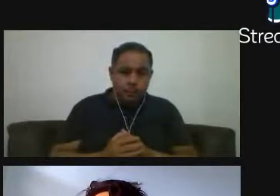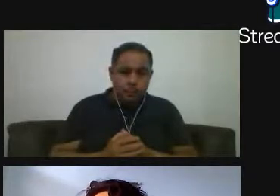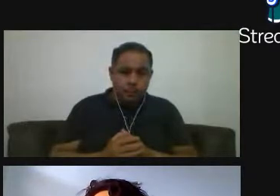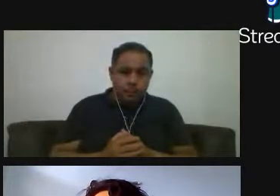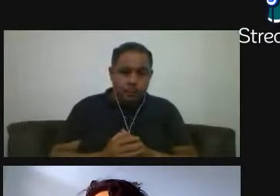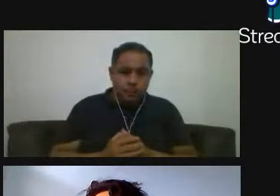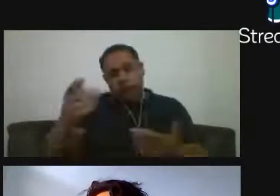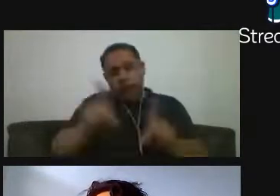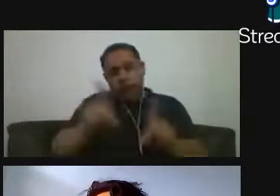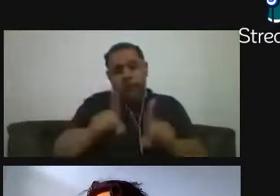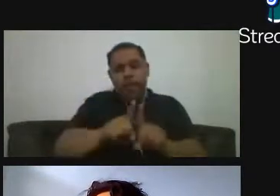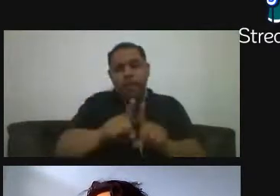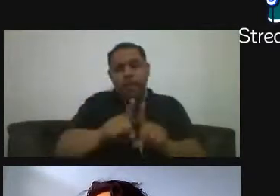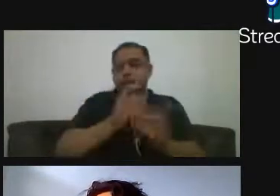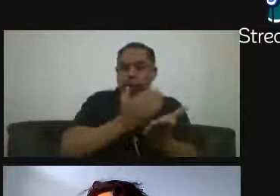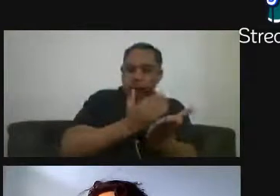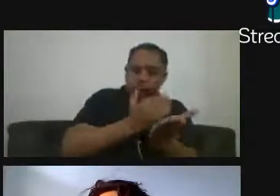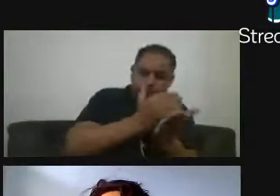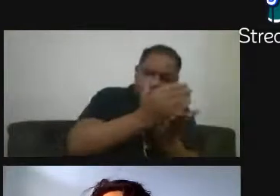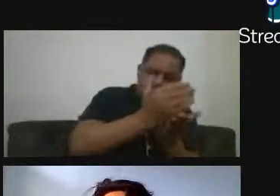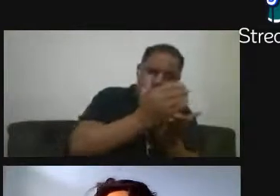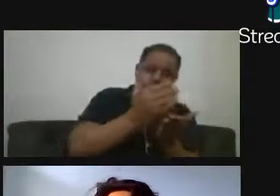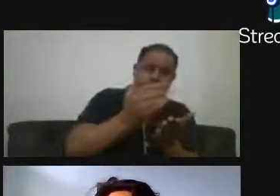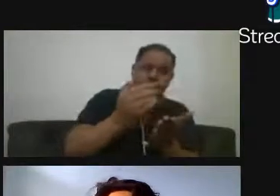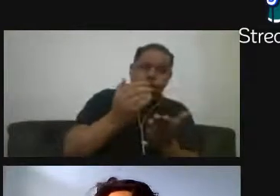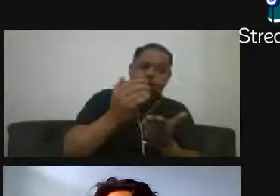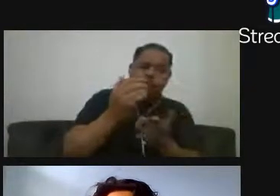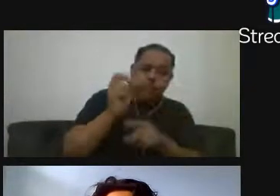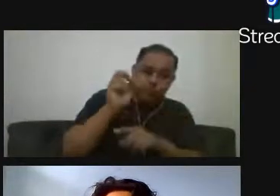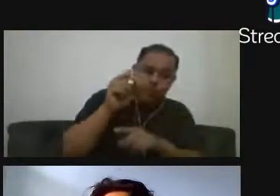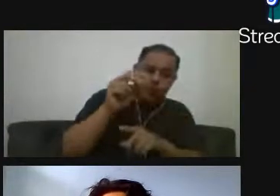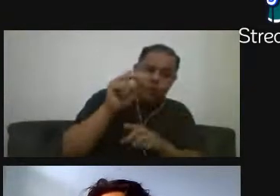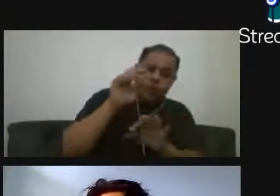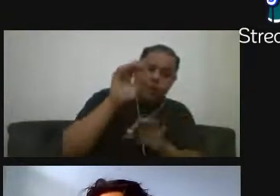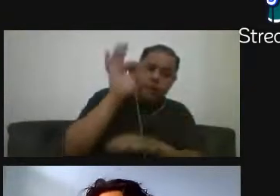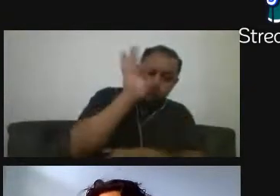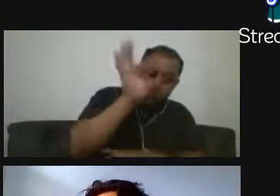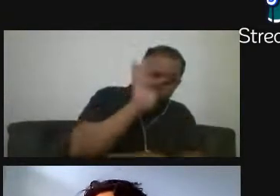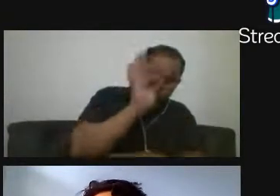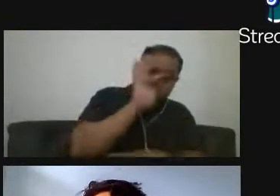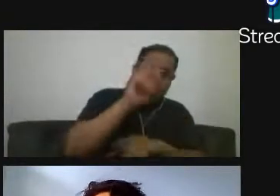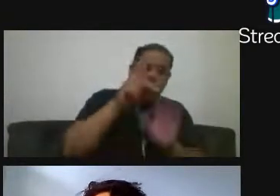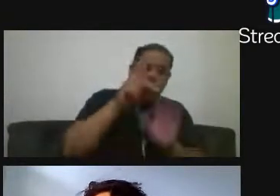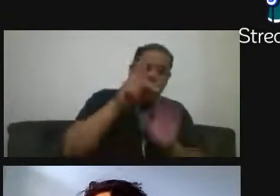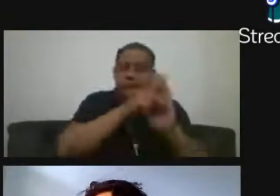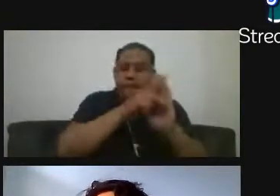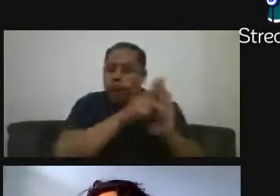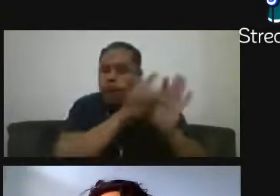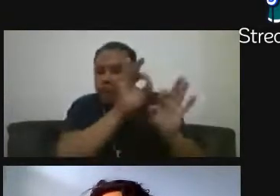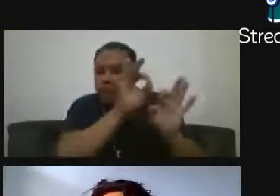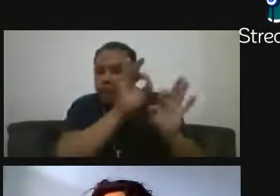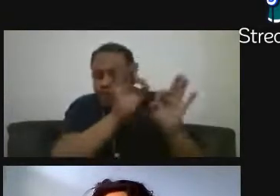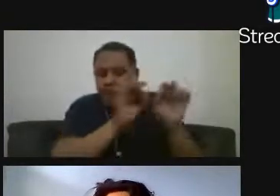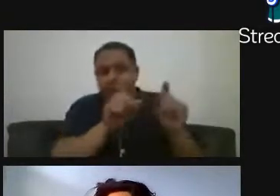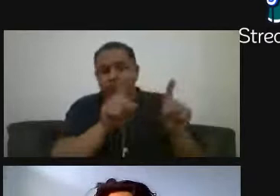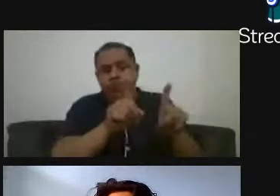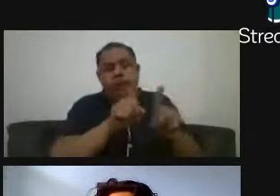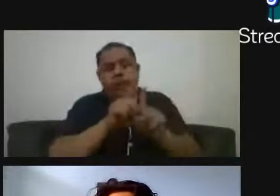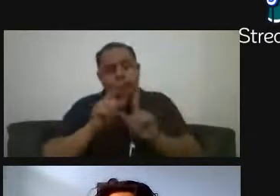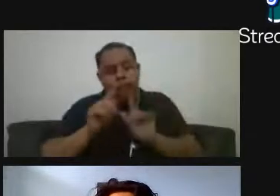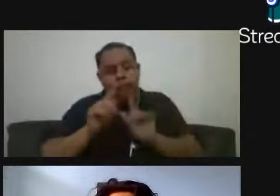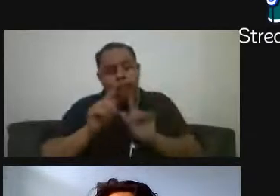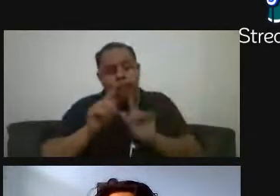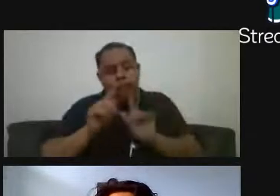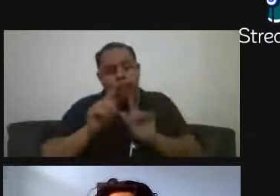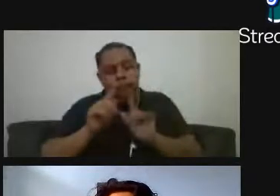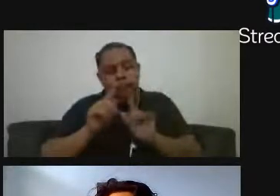dele, né, à faculdade, ao projeto, né, e terminar lembrando do que o professor falou, né, que a experiência